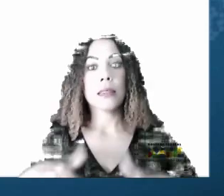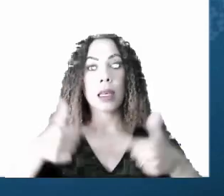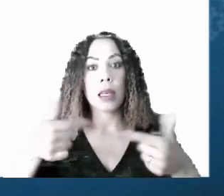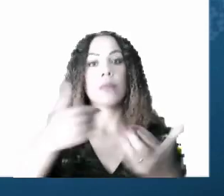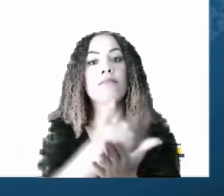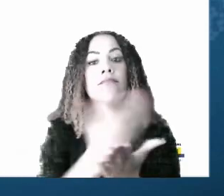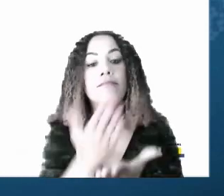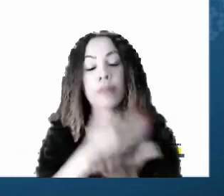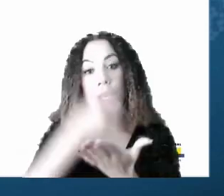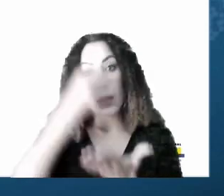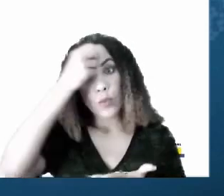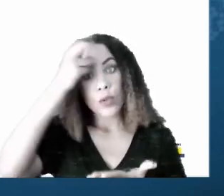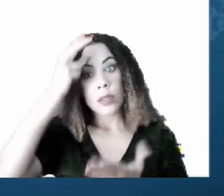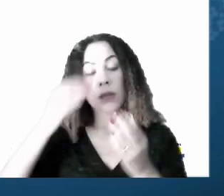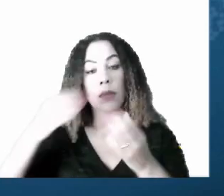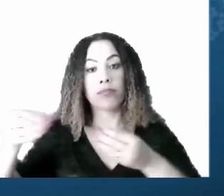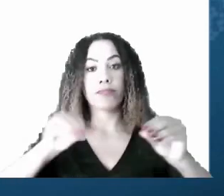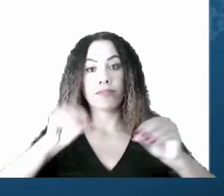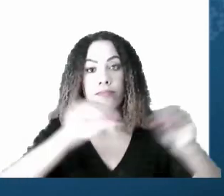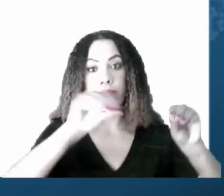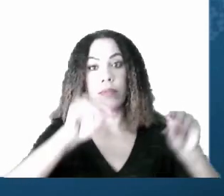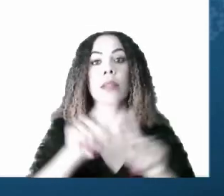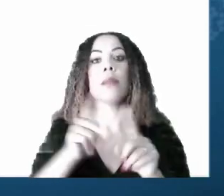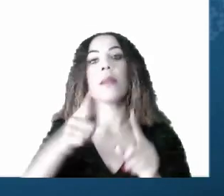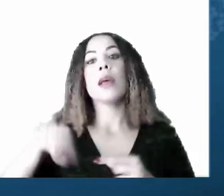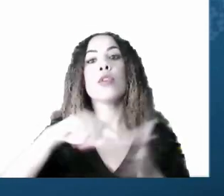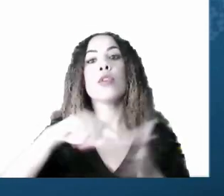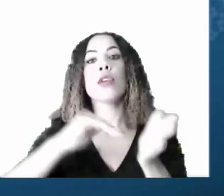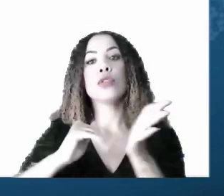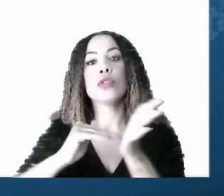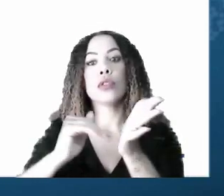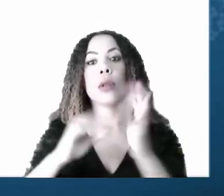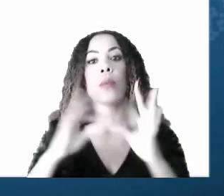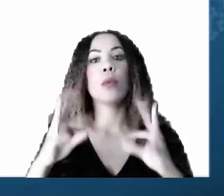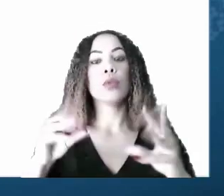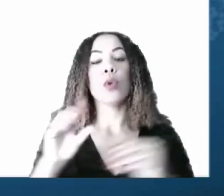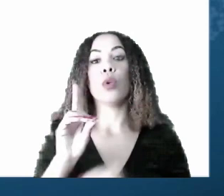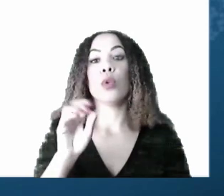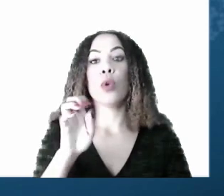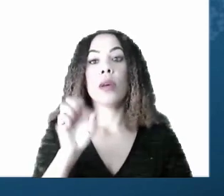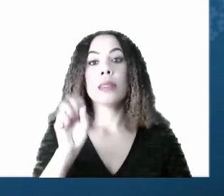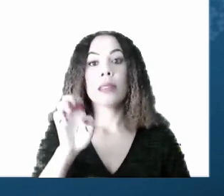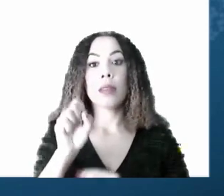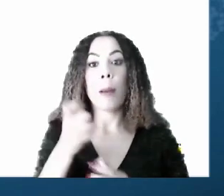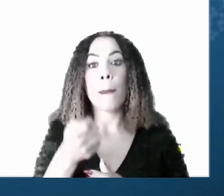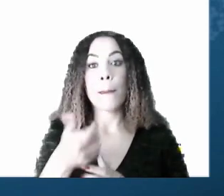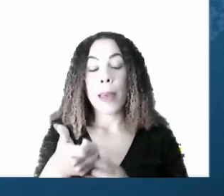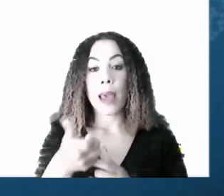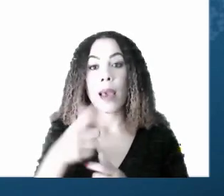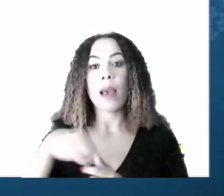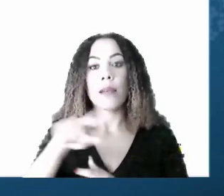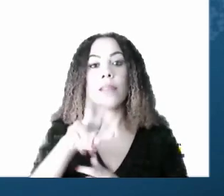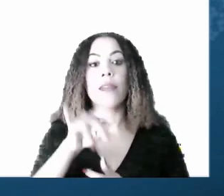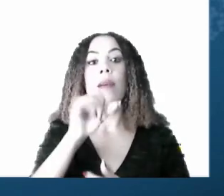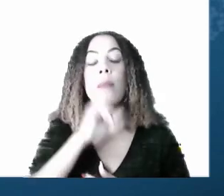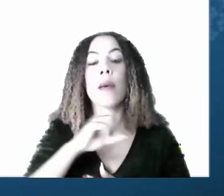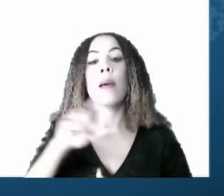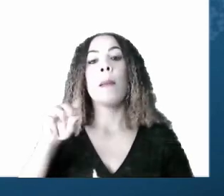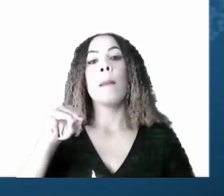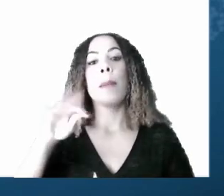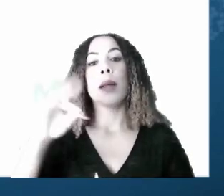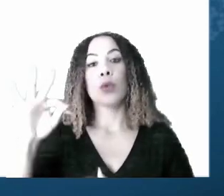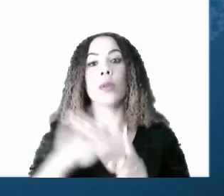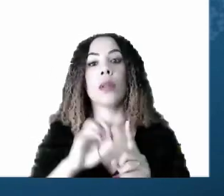municípios. Inclusive, nós tiramos todas as doses que estavam para vencer do Mato Grosso do Sul e do Distrito Federal, porque eram